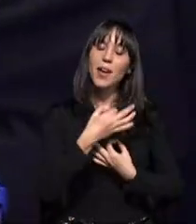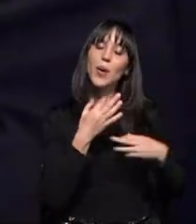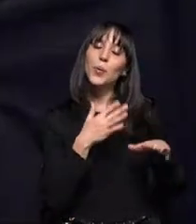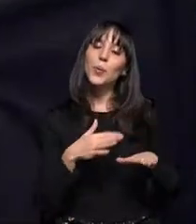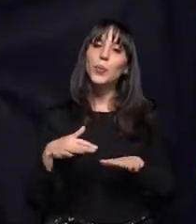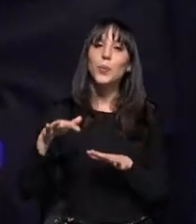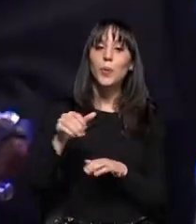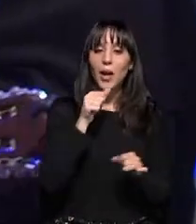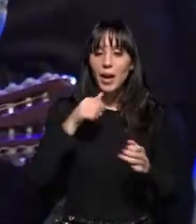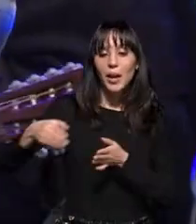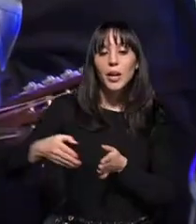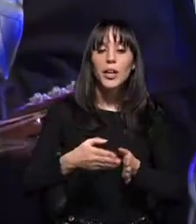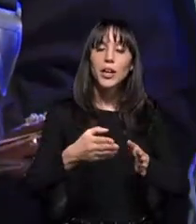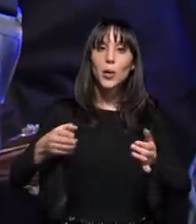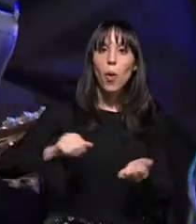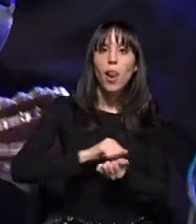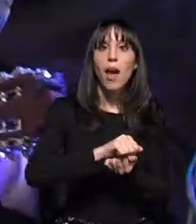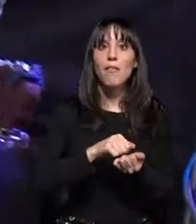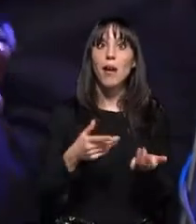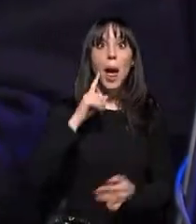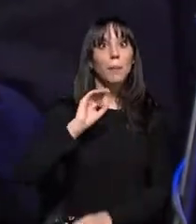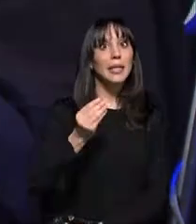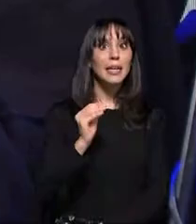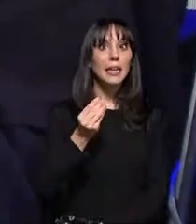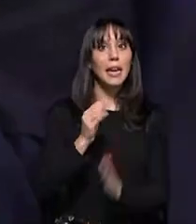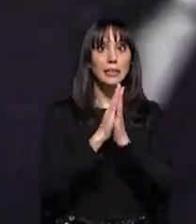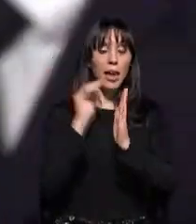nasci no Rio. Ai, ai, ai, menina, foi batizada a